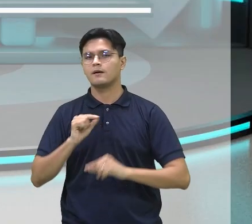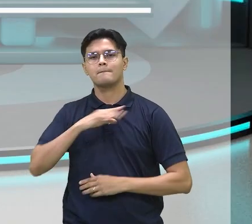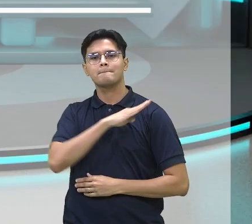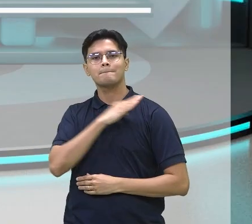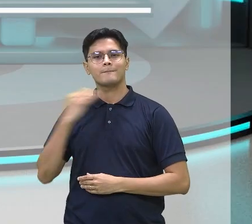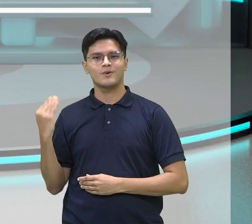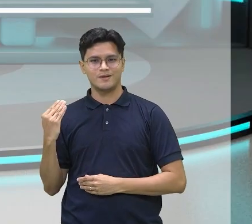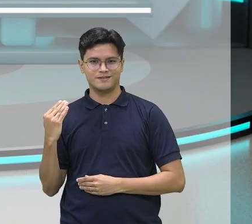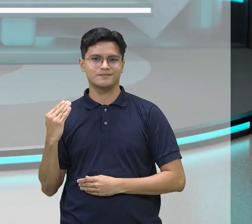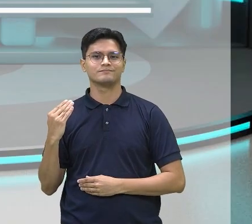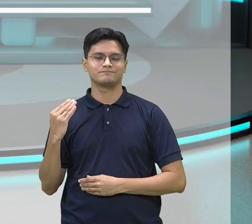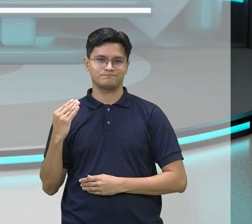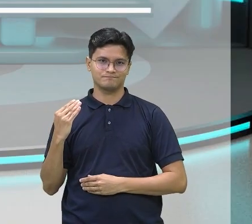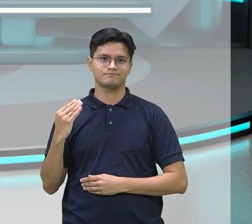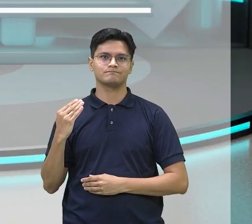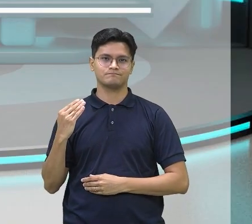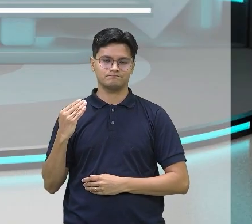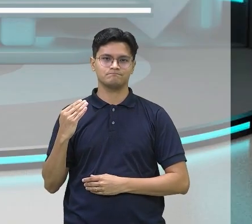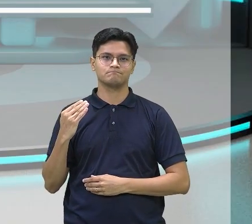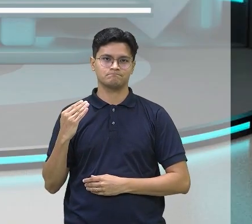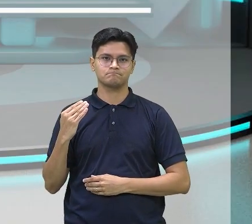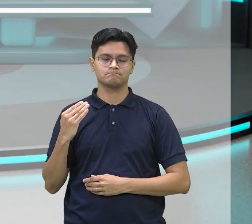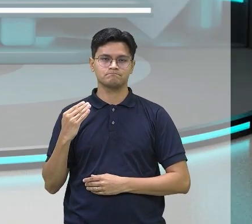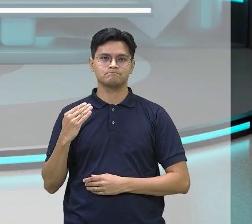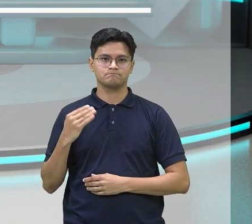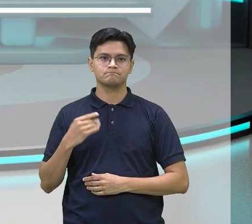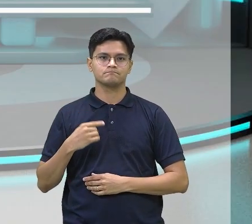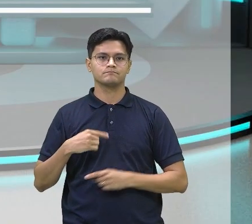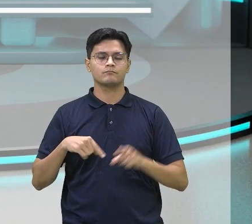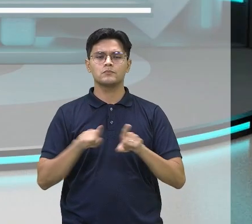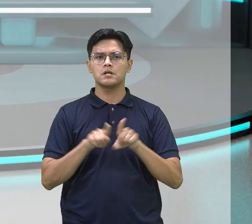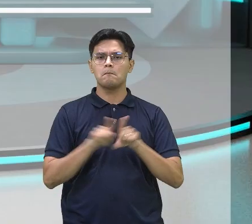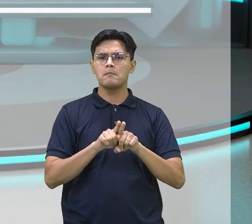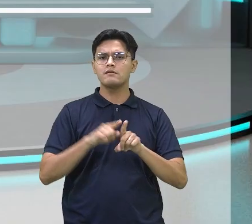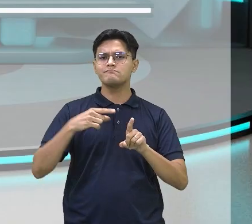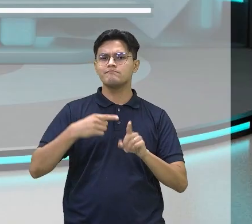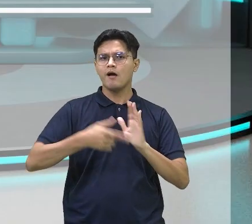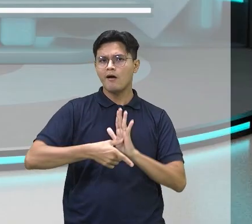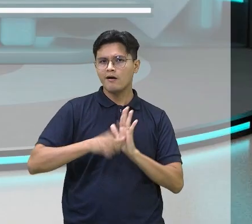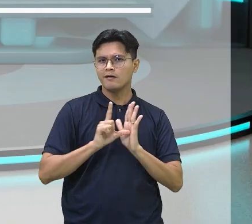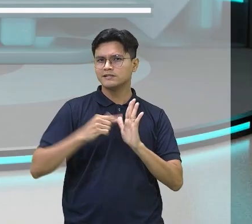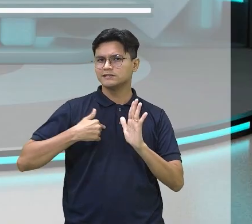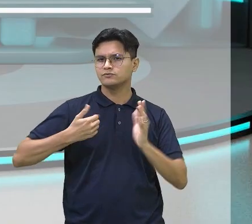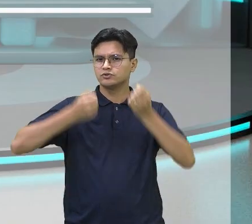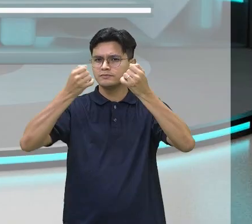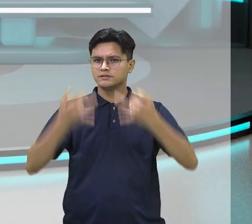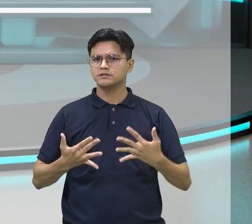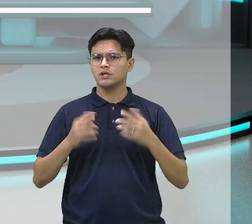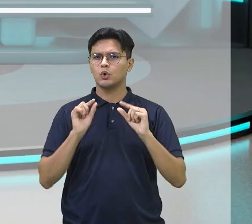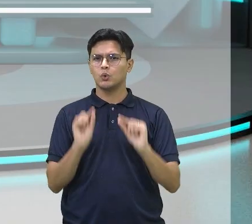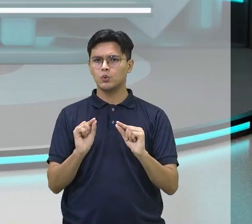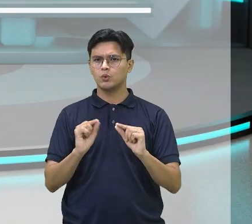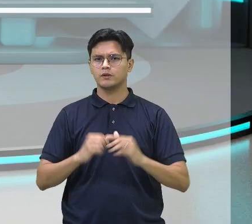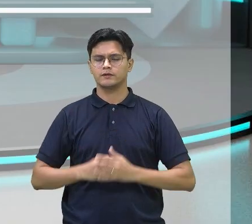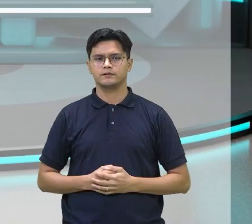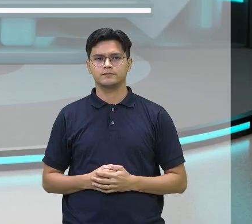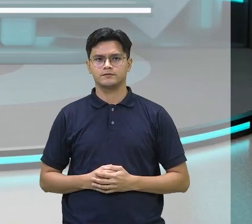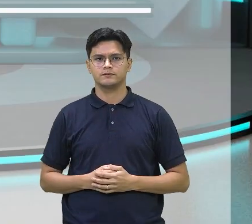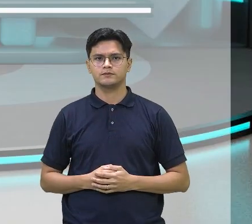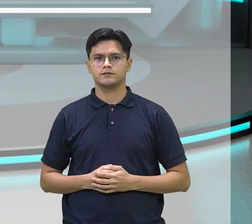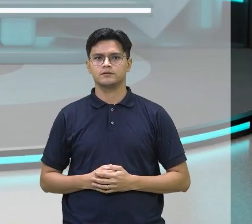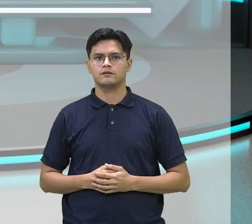do século é o morrer. E como eu acabei de comentar com vocês, né, essa questão do mal do século,